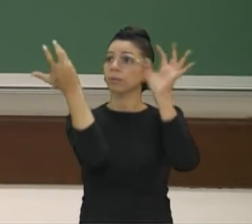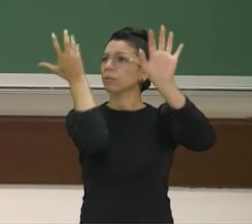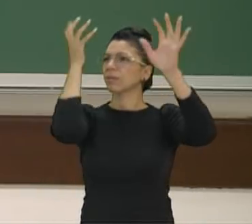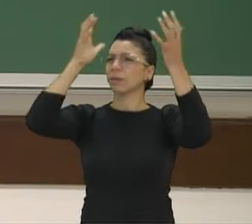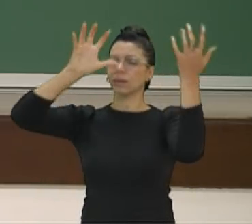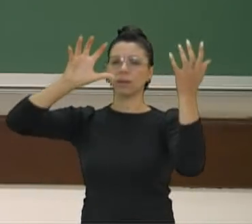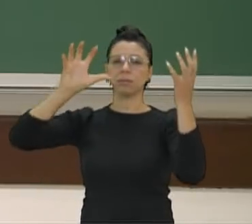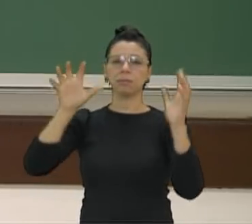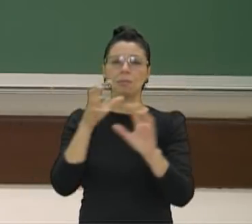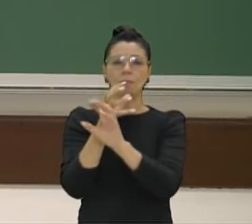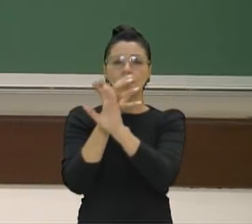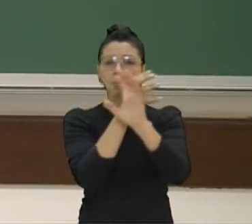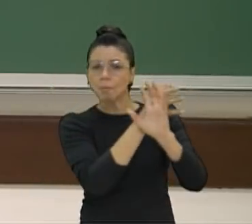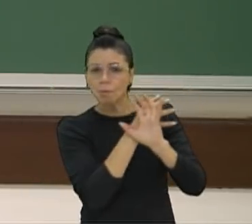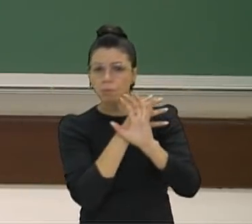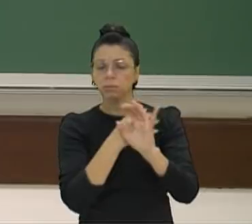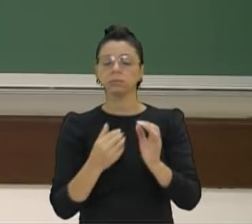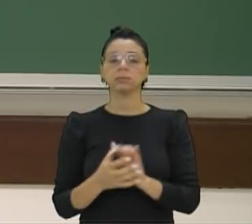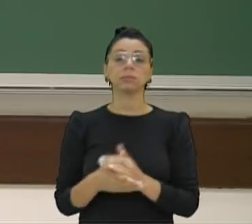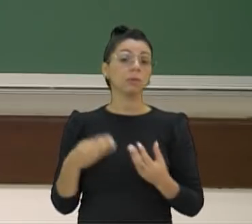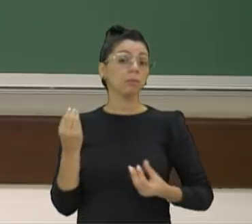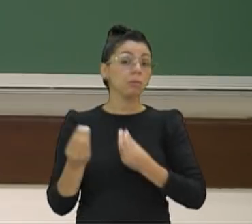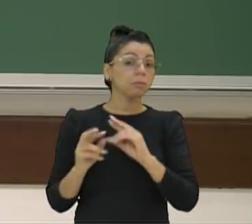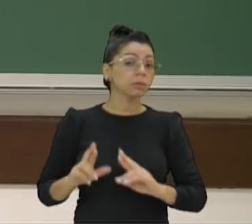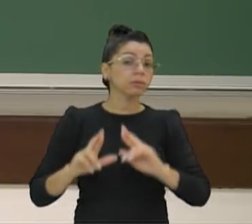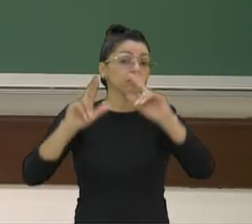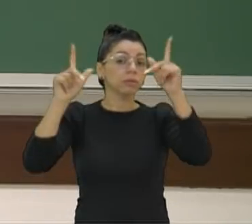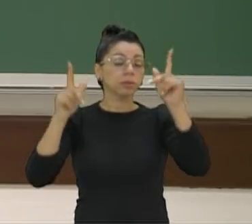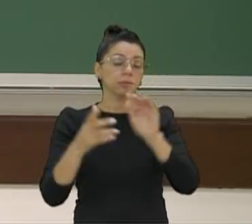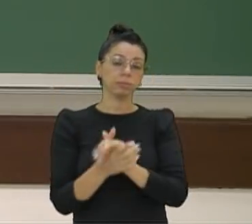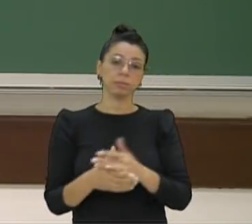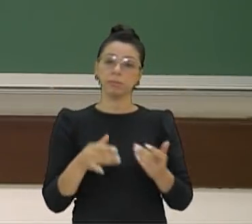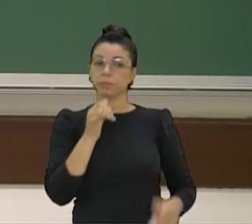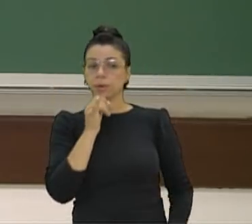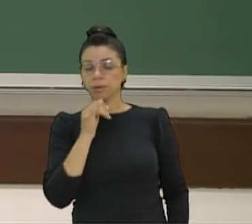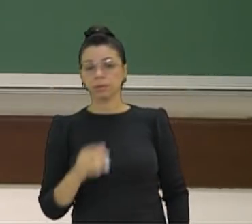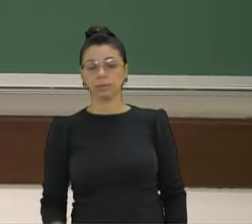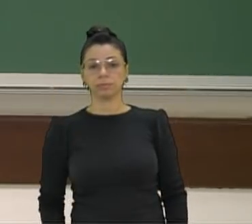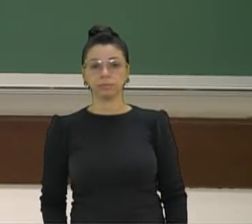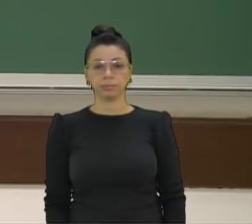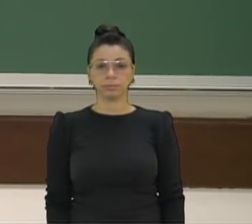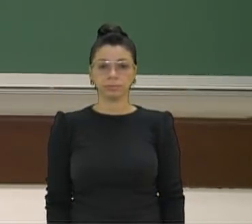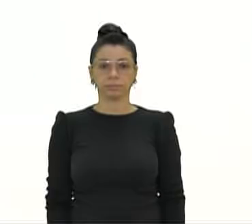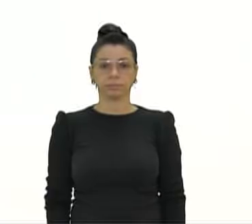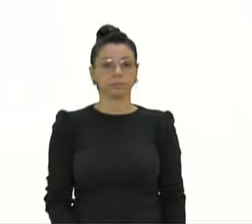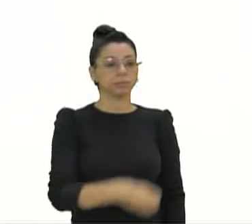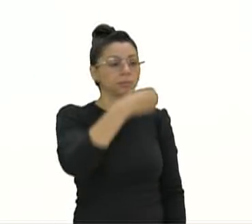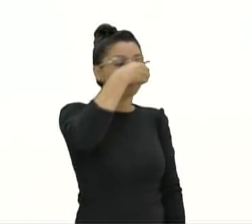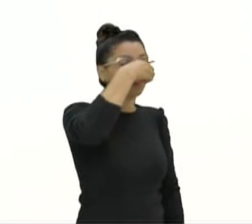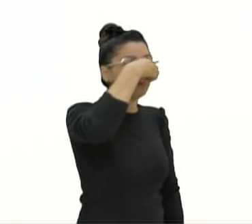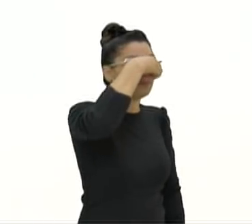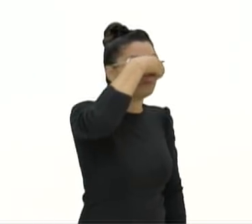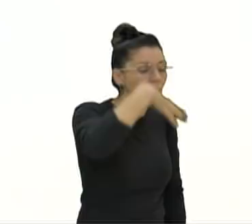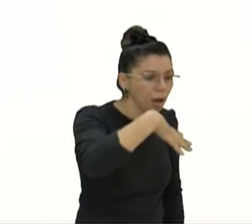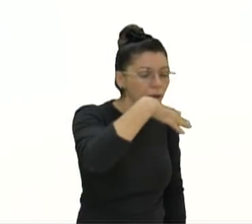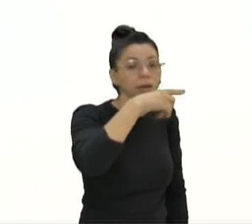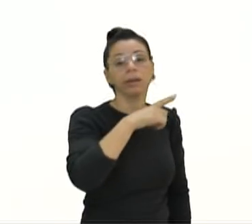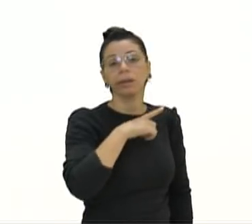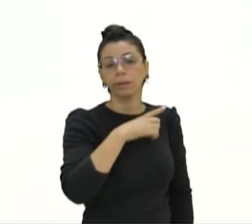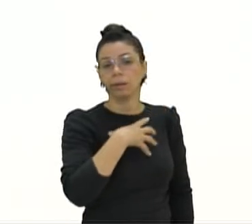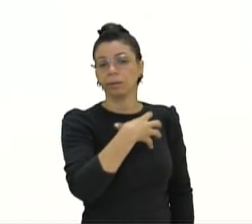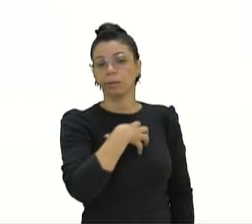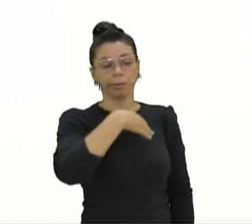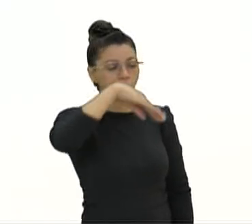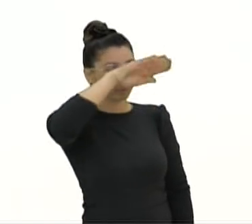saber diferenciar? Olha só, uma gripe normal, a gente vai também ter tosse, febre em